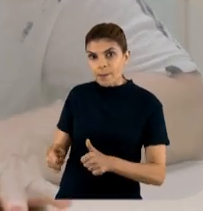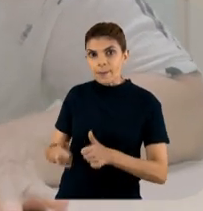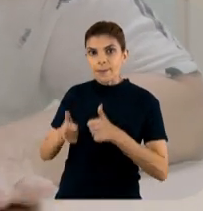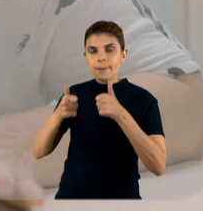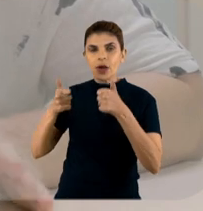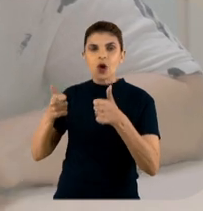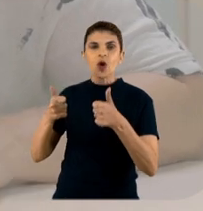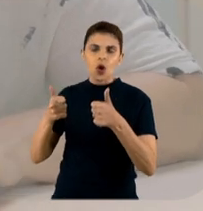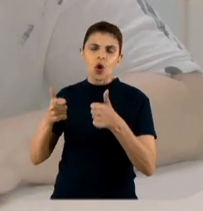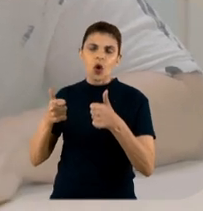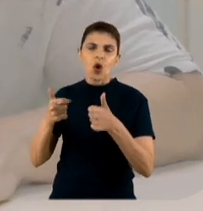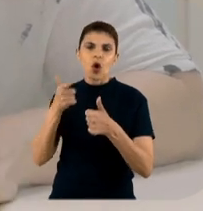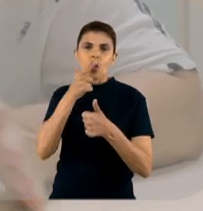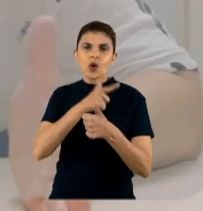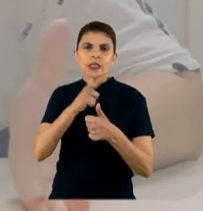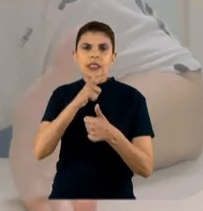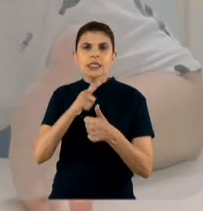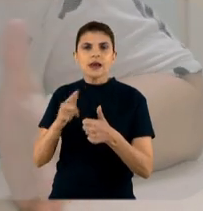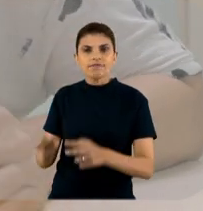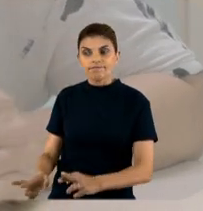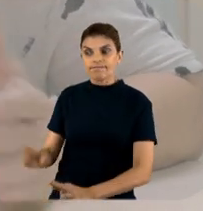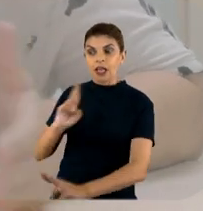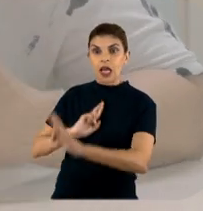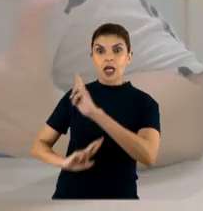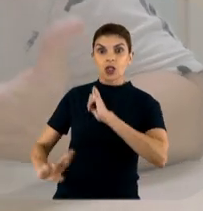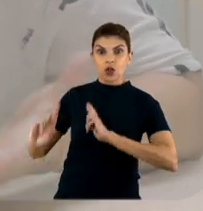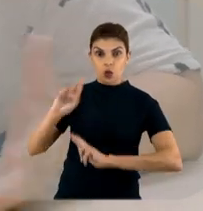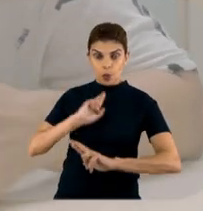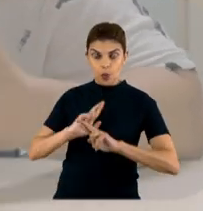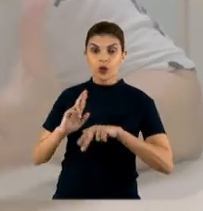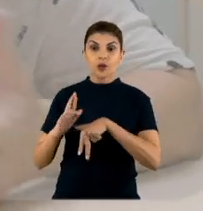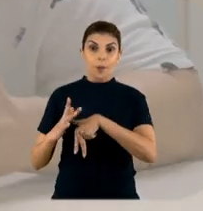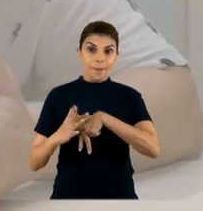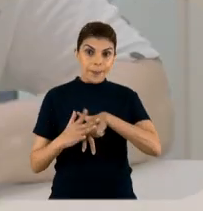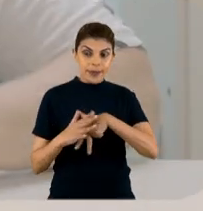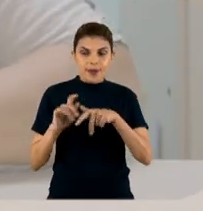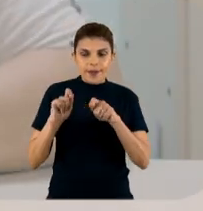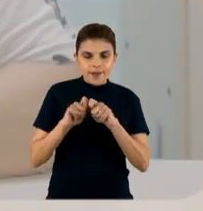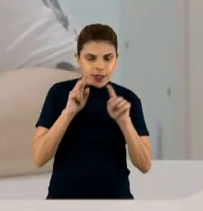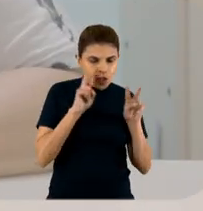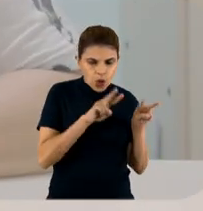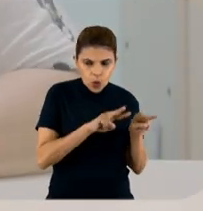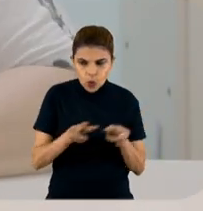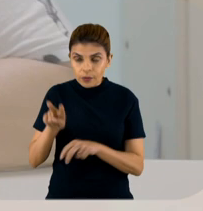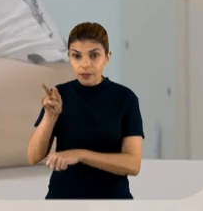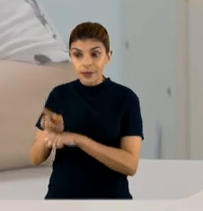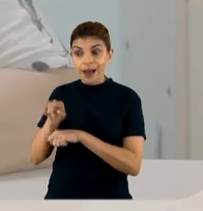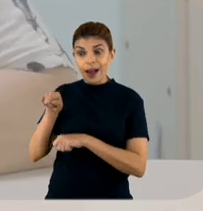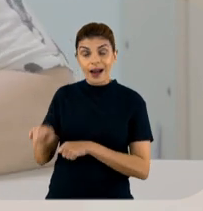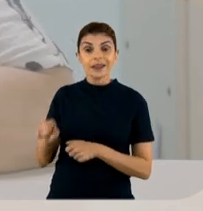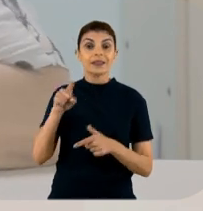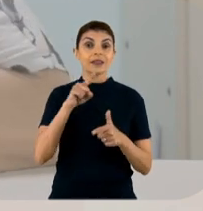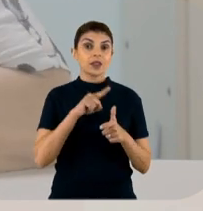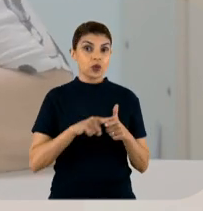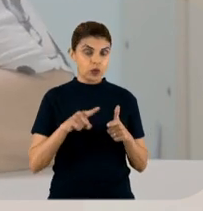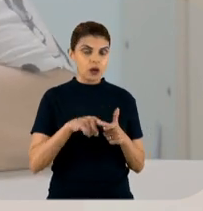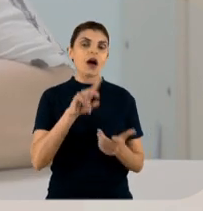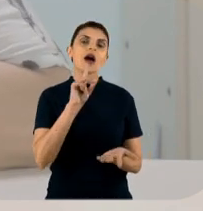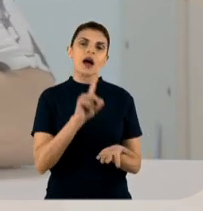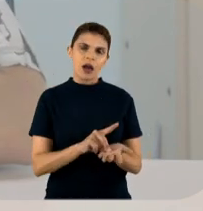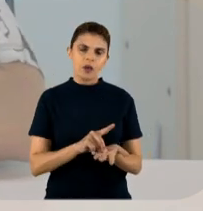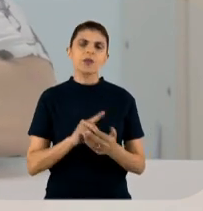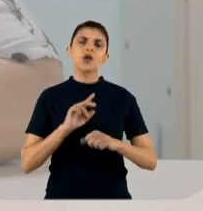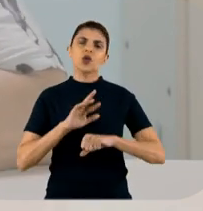ter a melhor eh consegir a melhor resposta a todo tudo que você tá fazendo e nessa situação